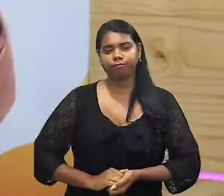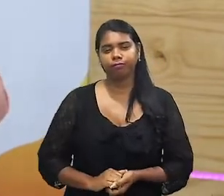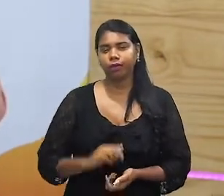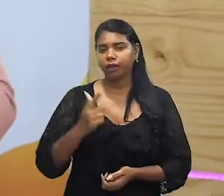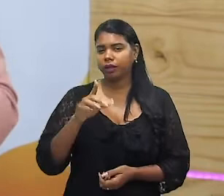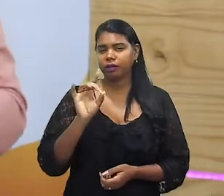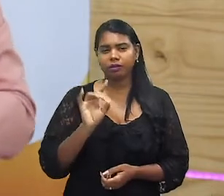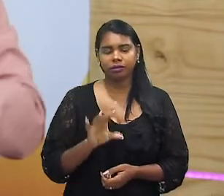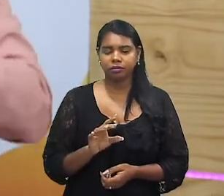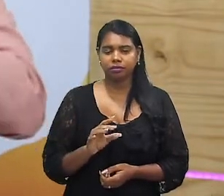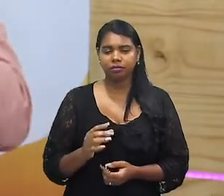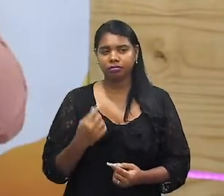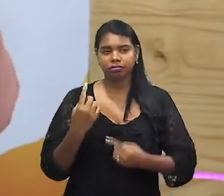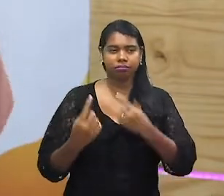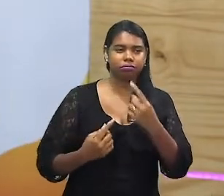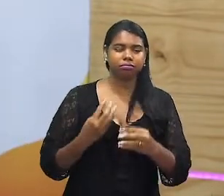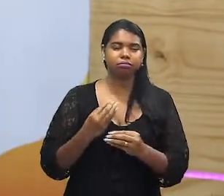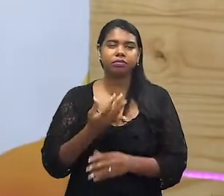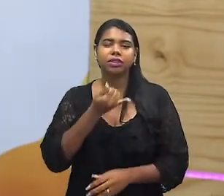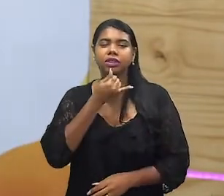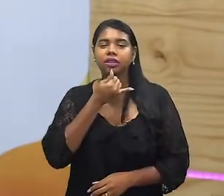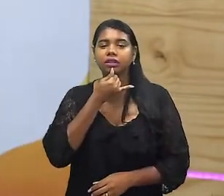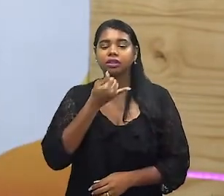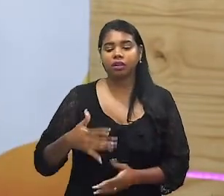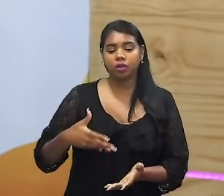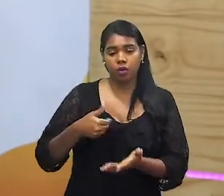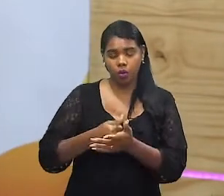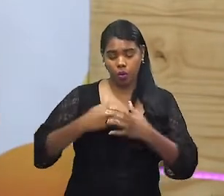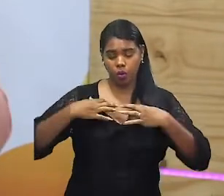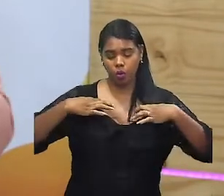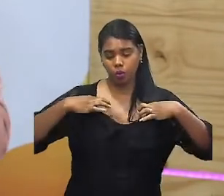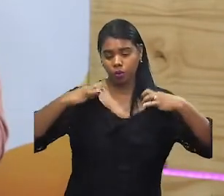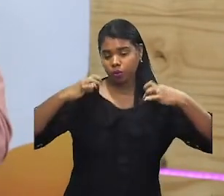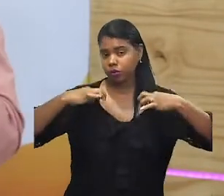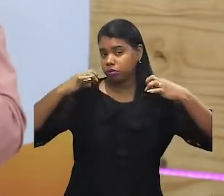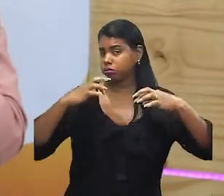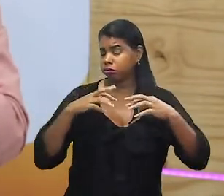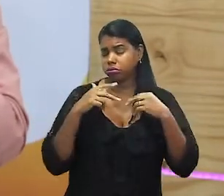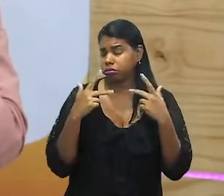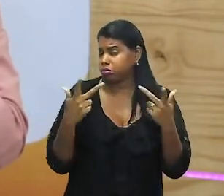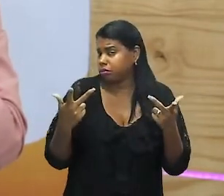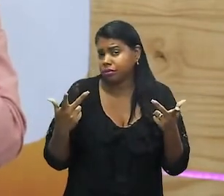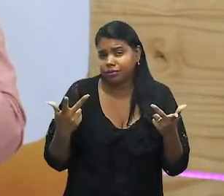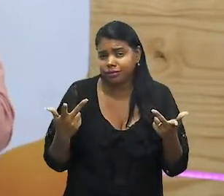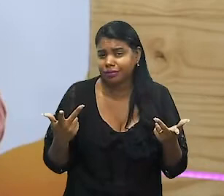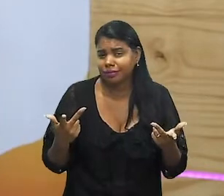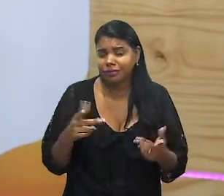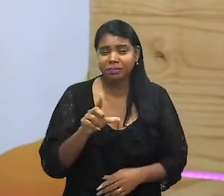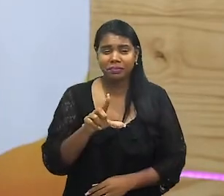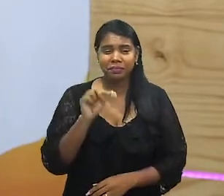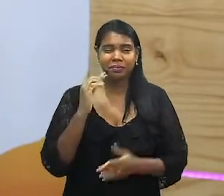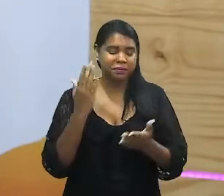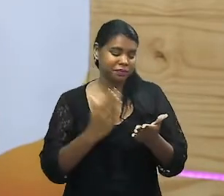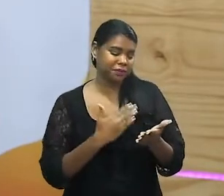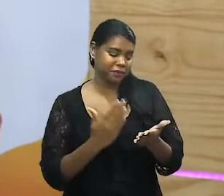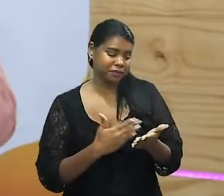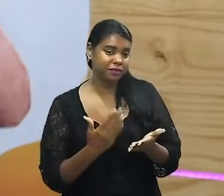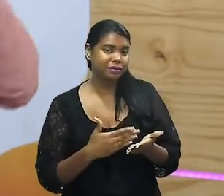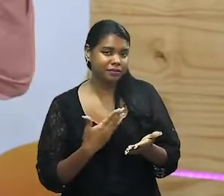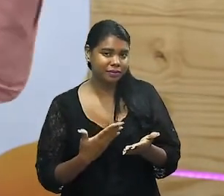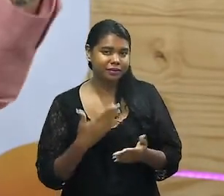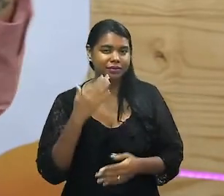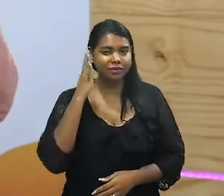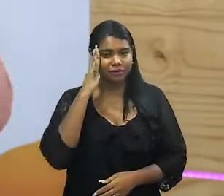são aleatórios. Estou dando esse exemplo de uma compra de uma camisa, mas podia ser sobre a escolha de um livro,